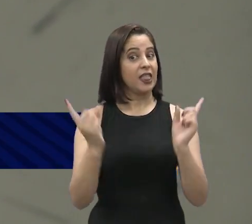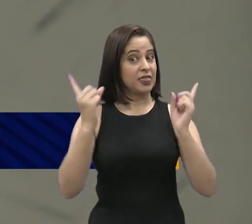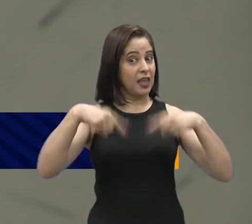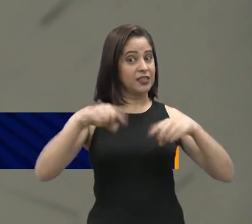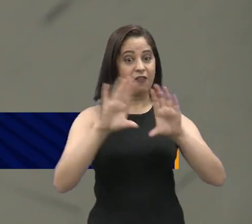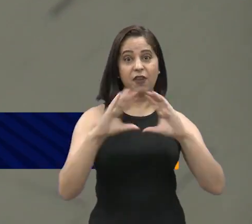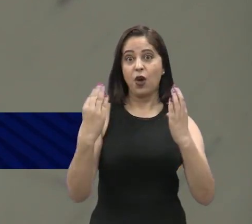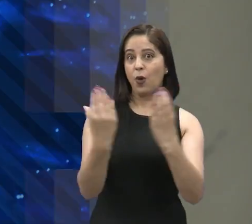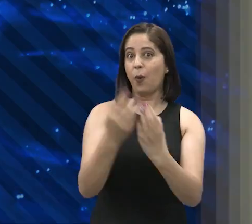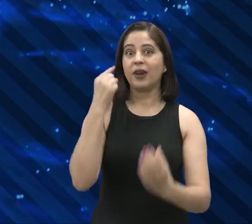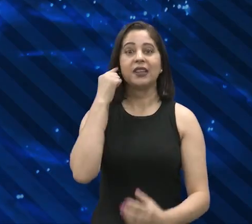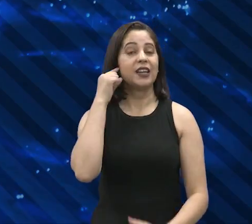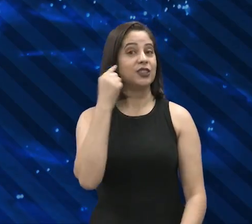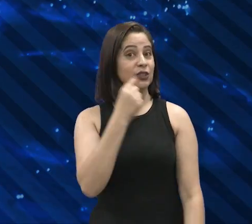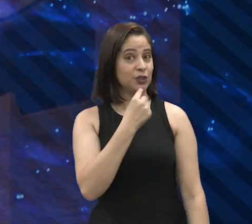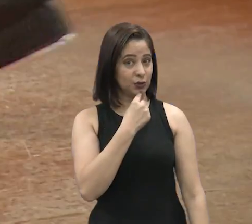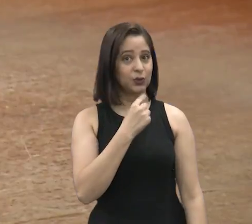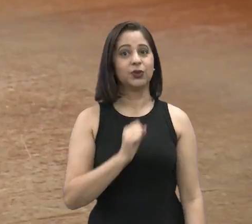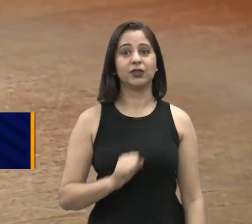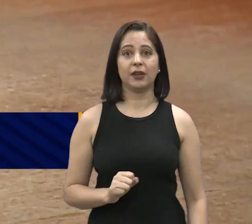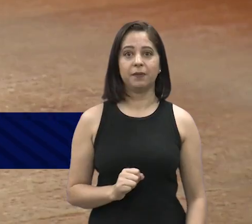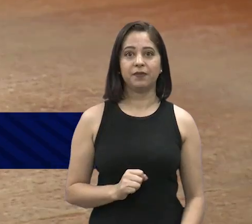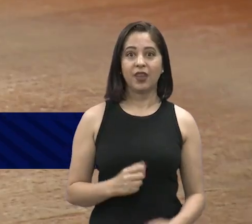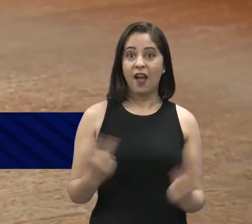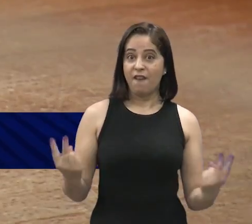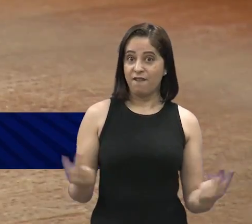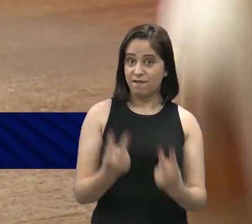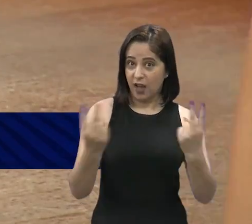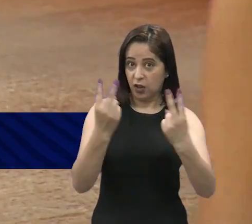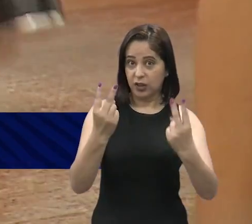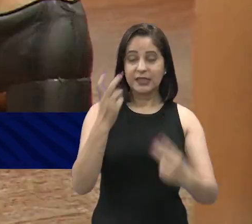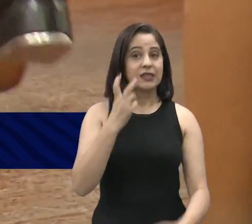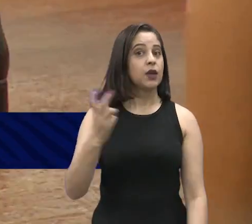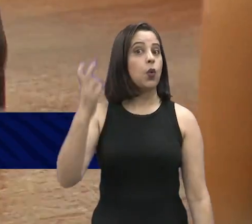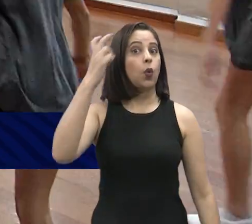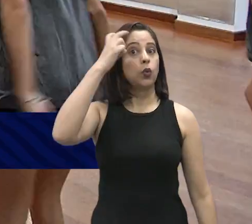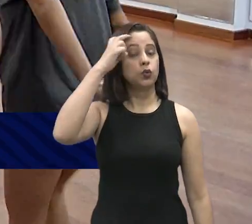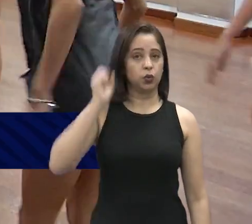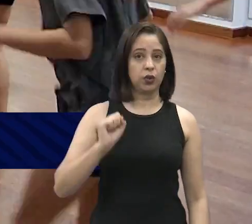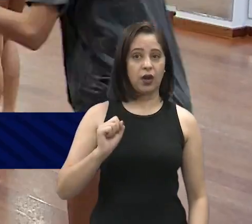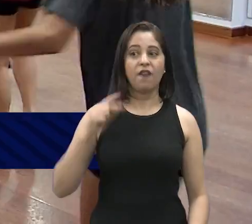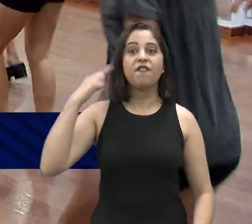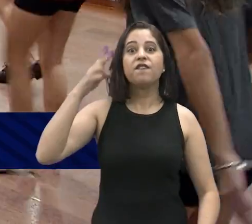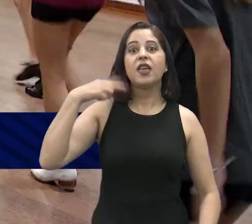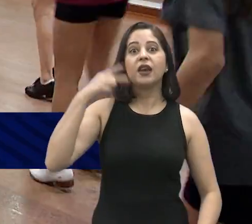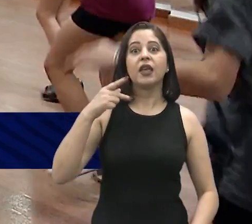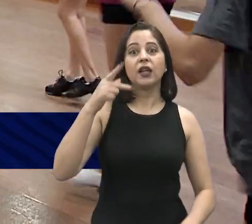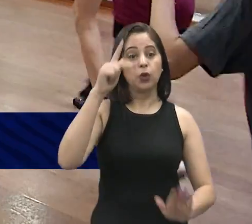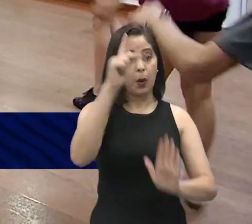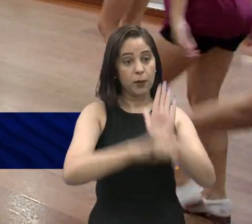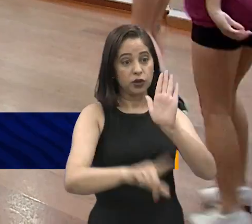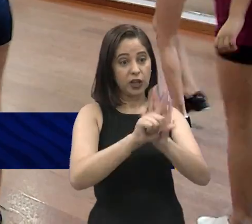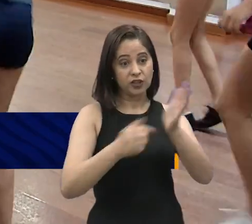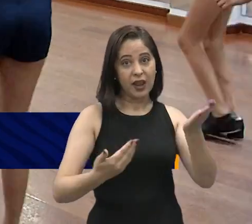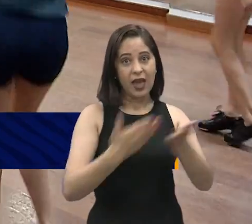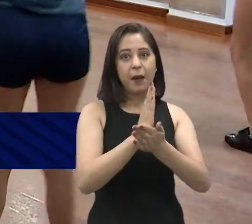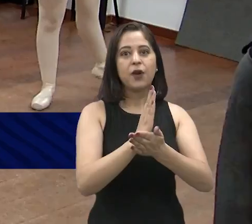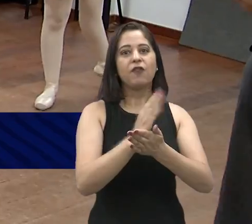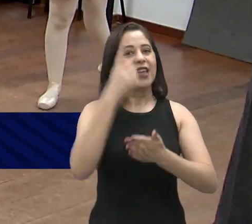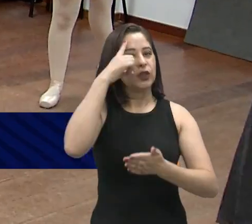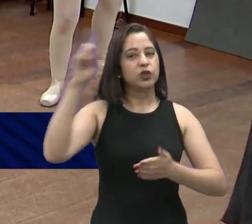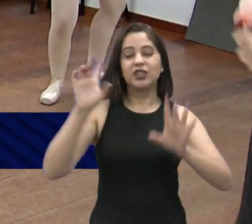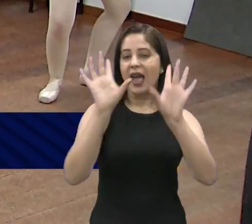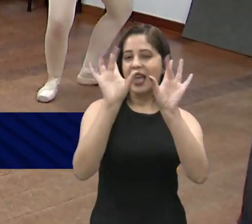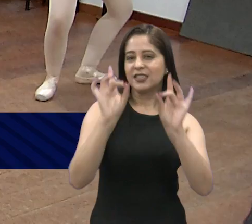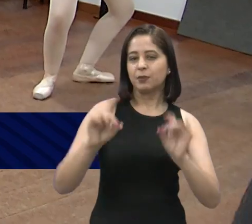da comunidade surda. Valorização da cultura. Vereadores aprovam um projeto de lei que inclui o Dia da Dança